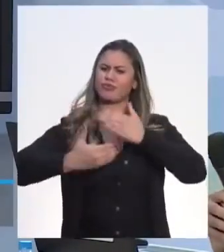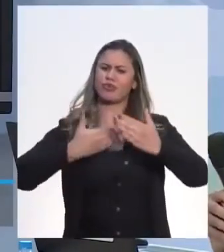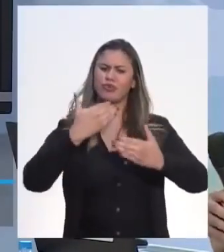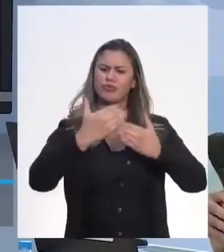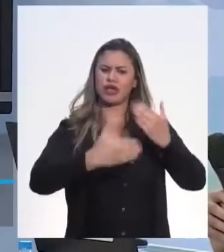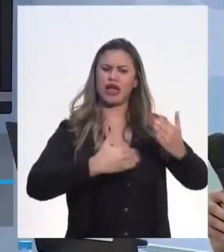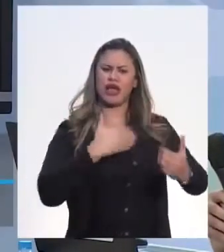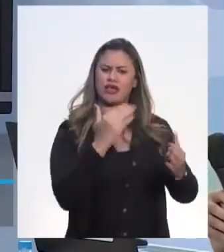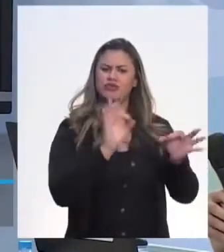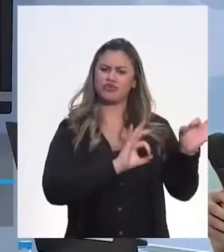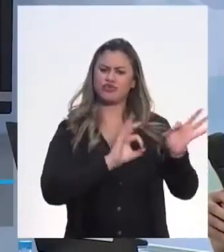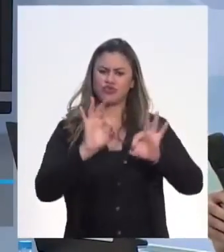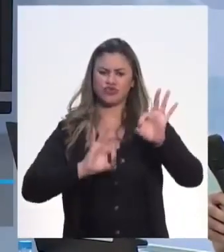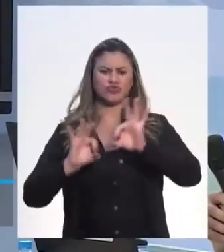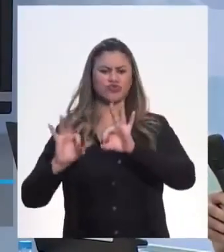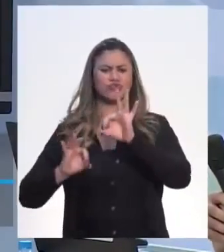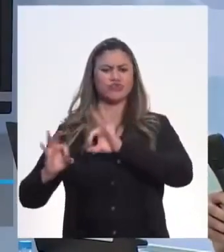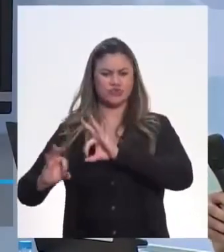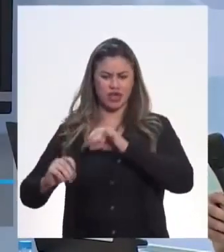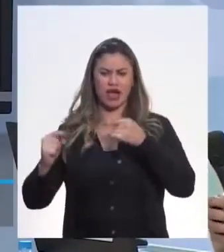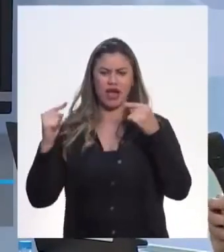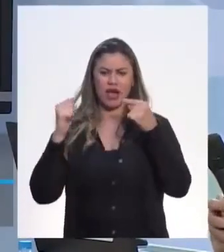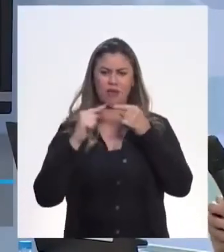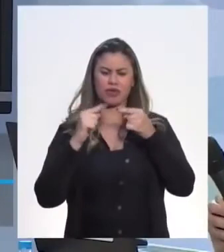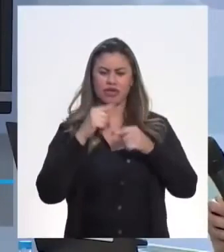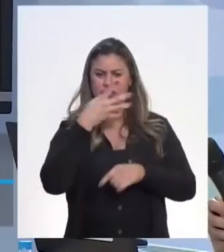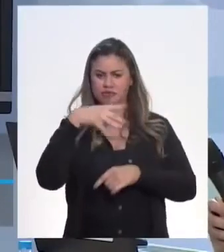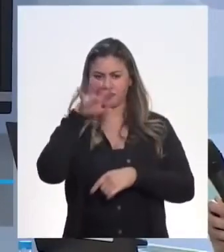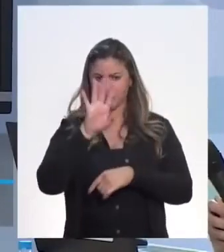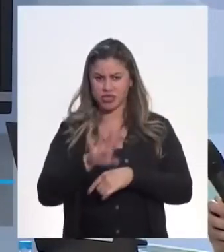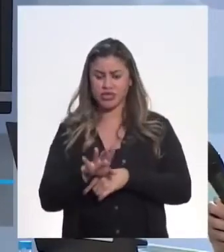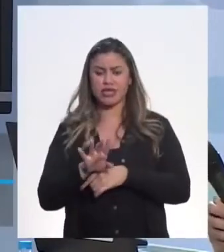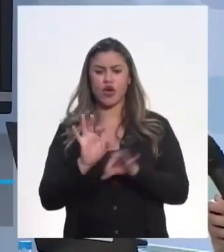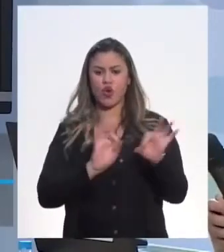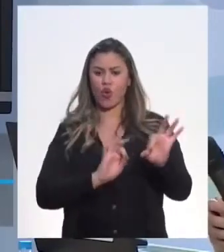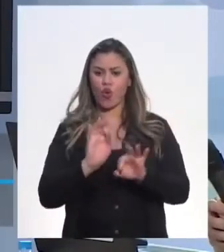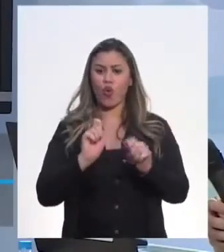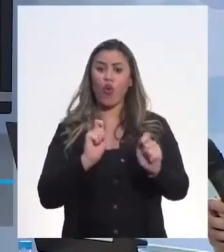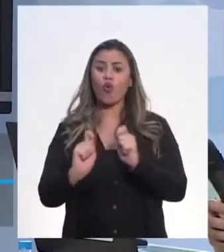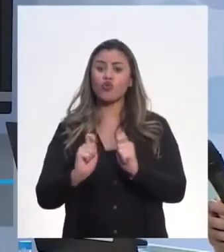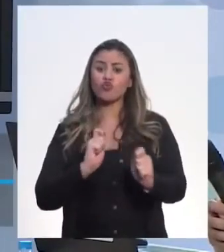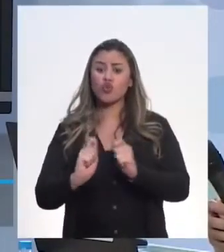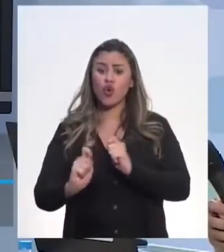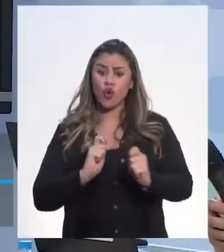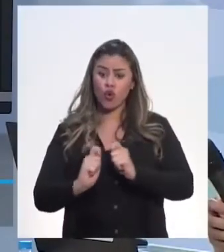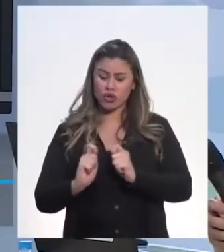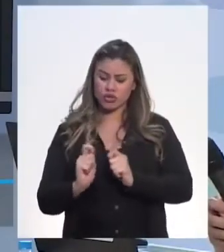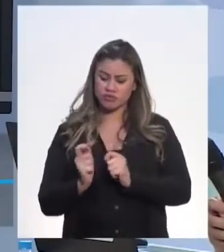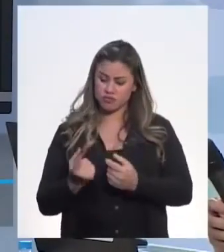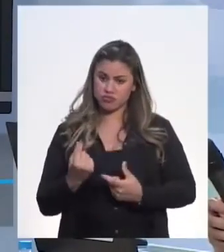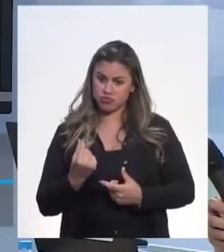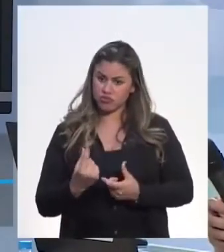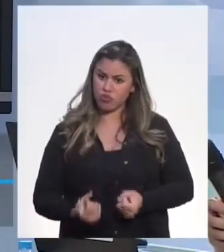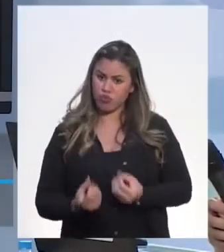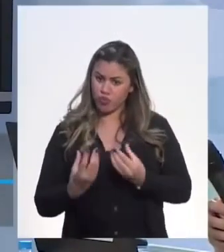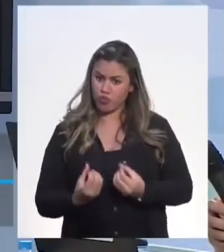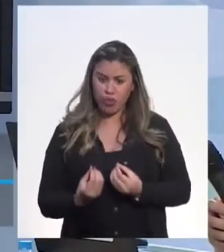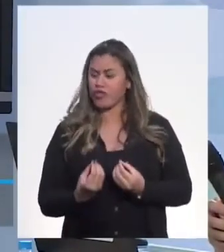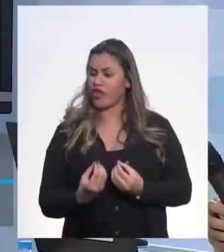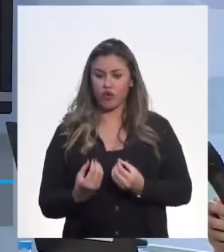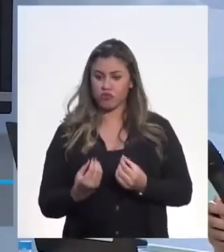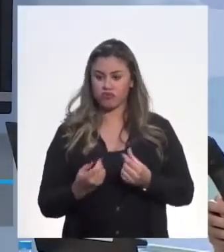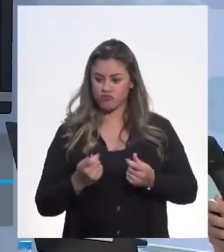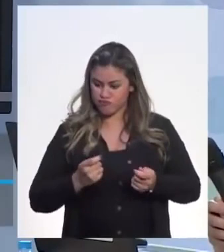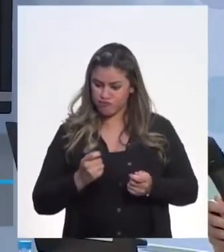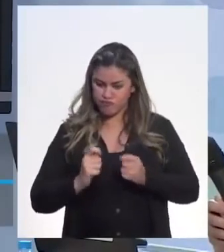que eles estão se organizando numa planilha fazer no controle dos gastos ou de Economia seja lá para o que